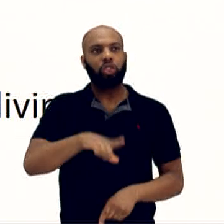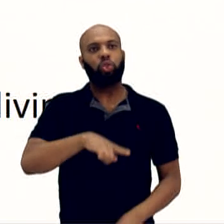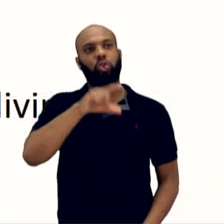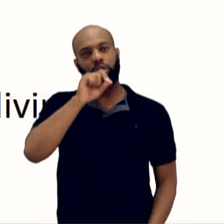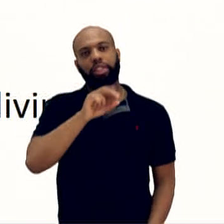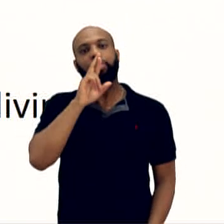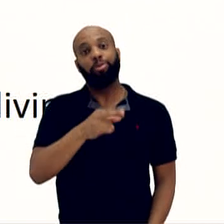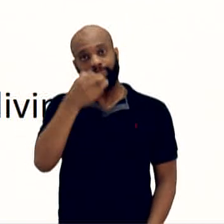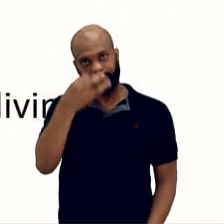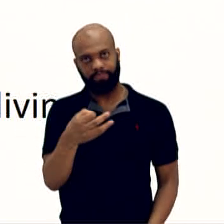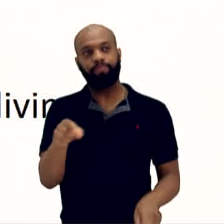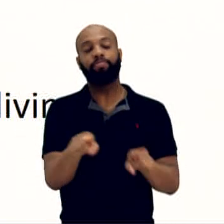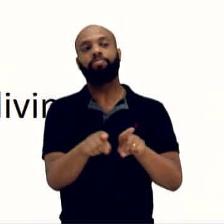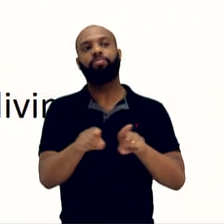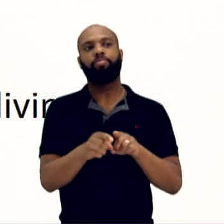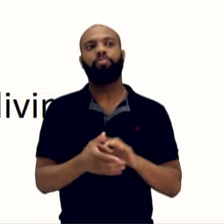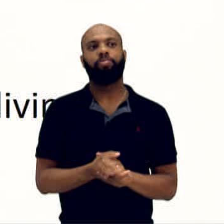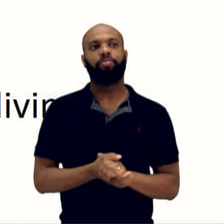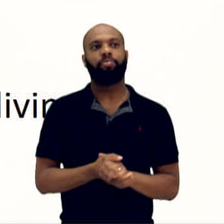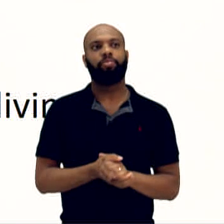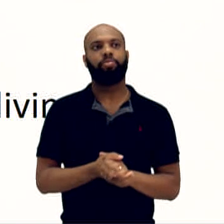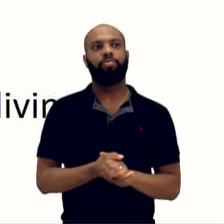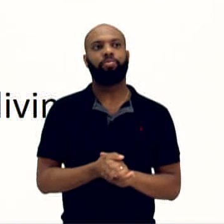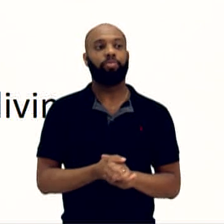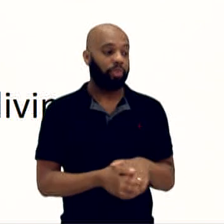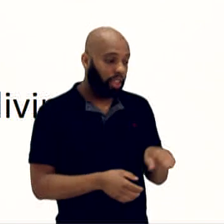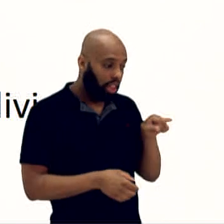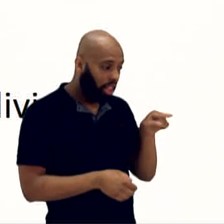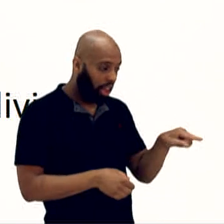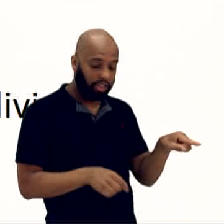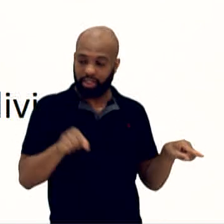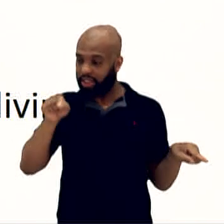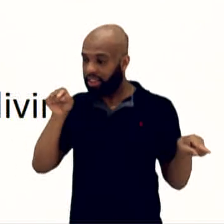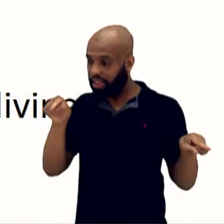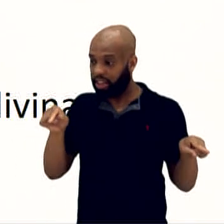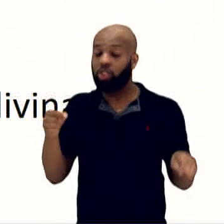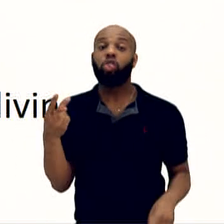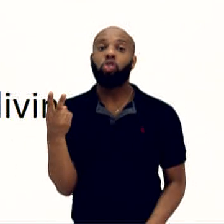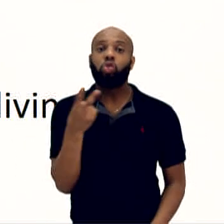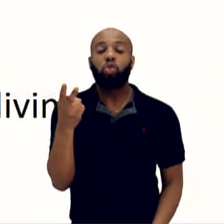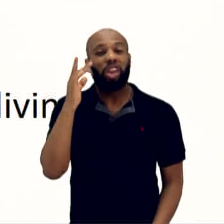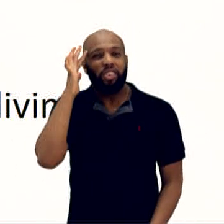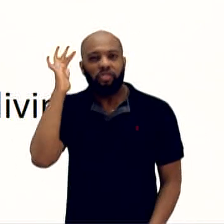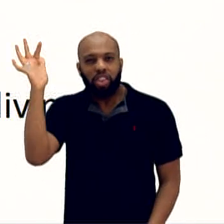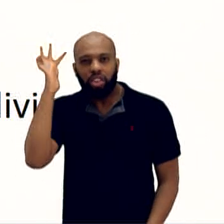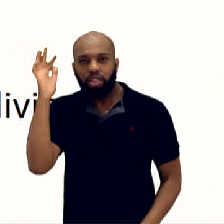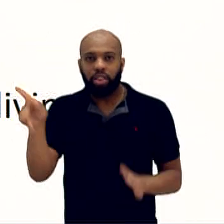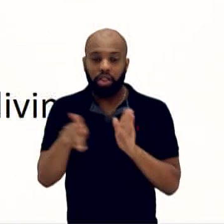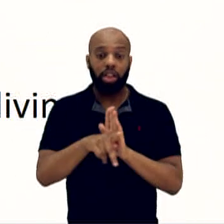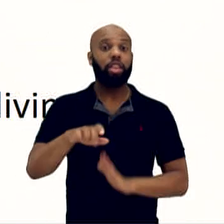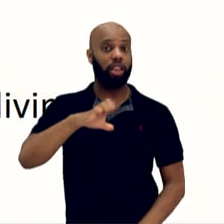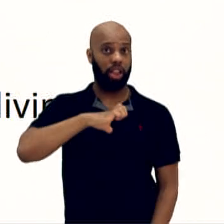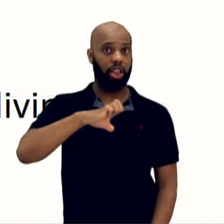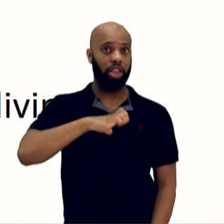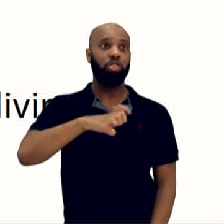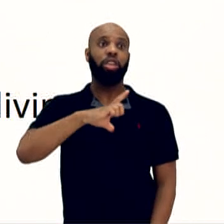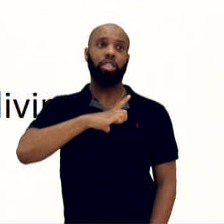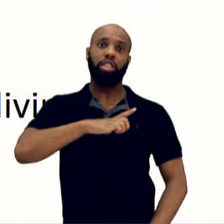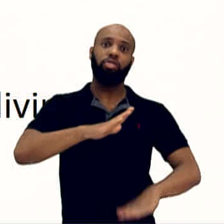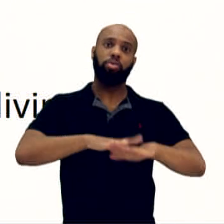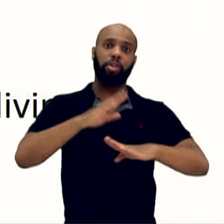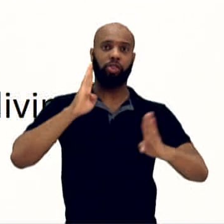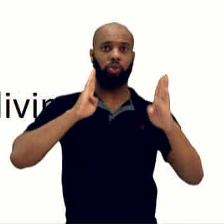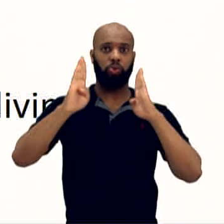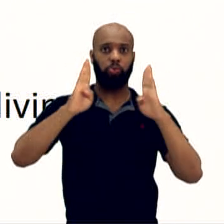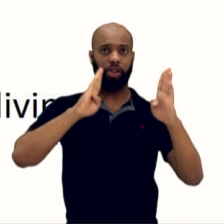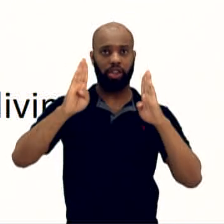questão objetiva, onde diz ali, o epicurismo e o estoicismo foram as duas filosofias éticas predominantes no